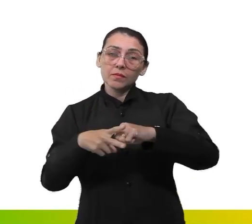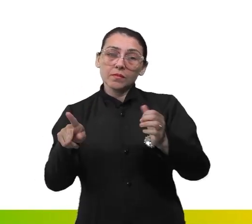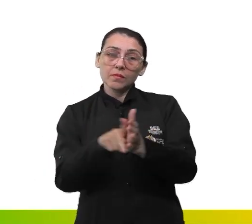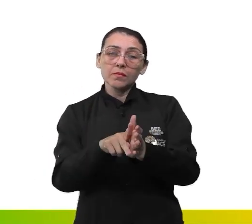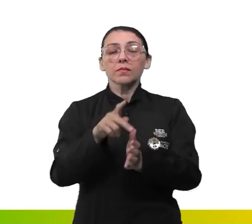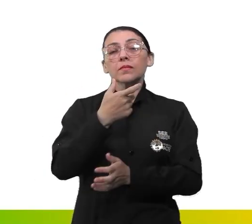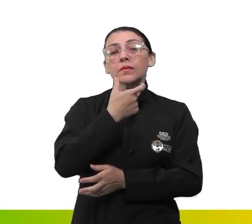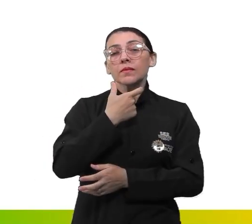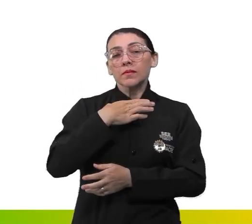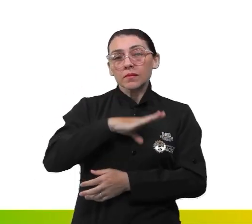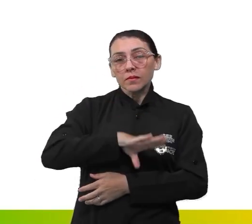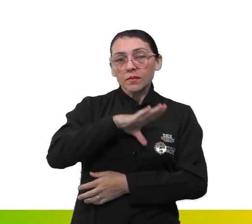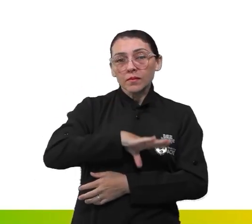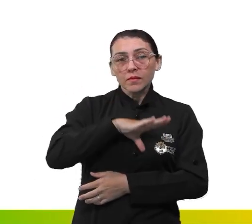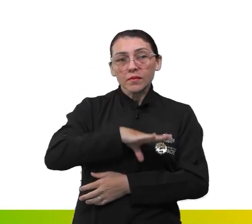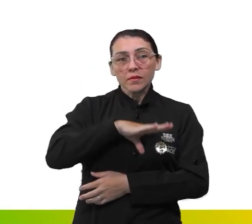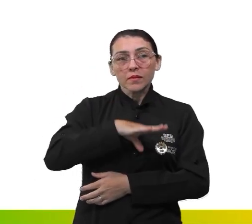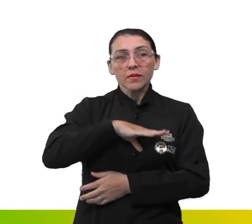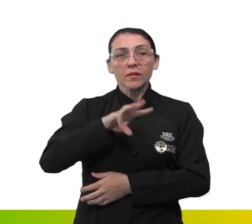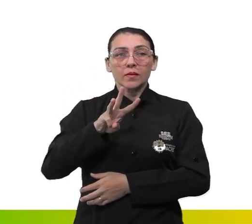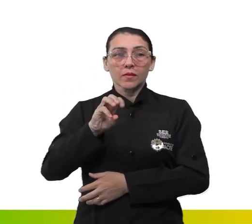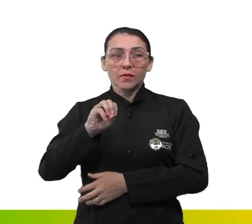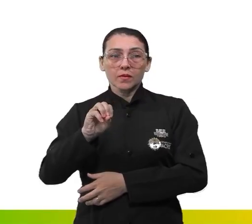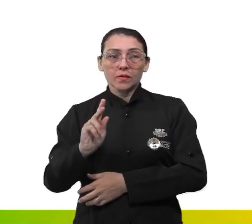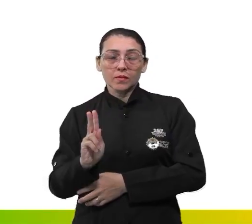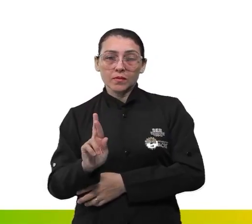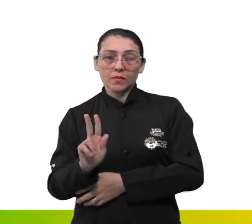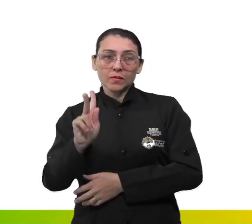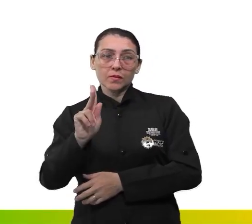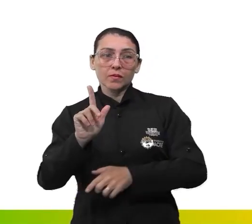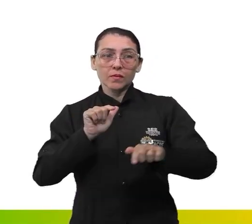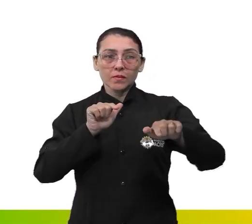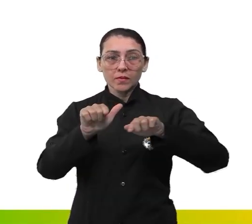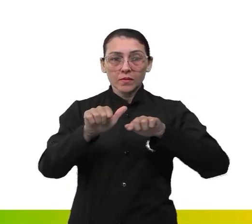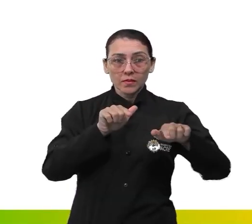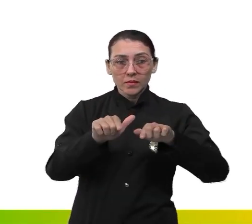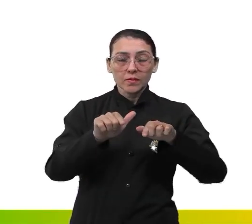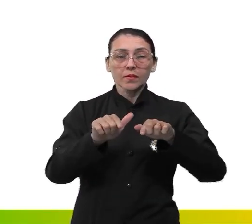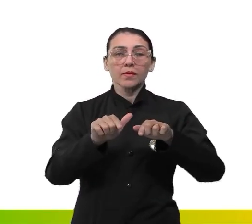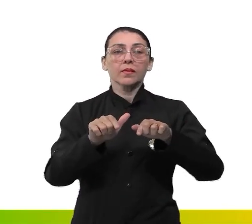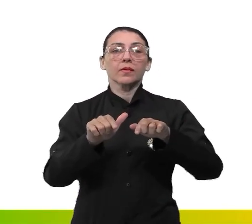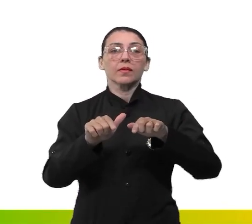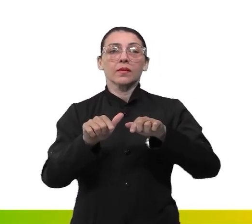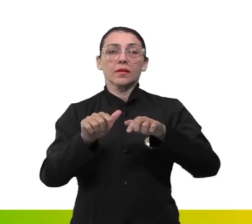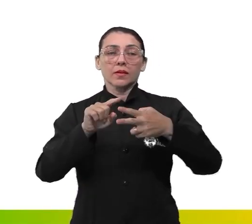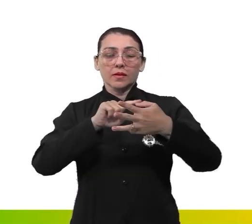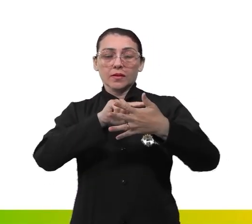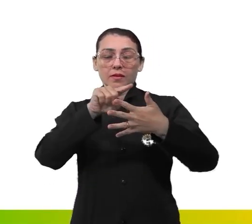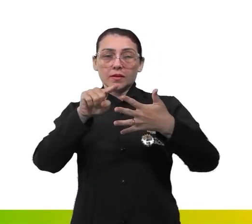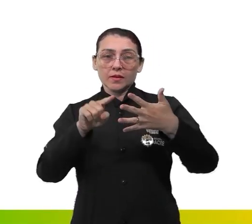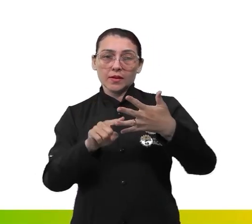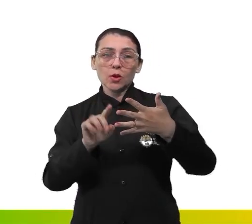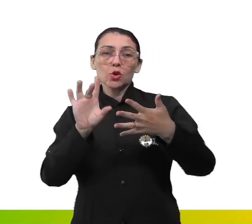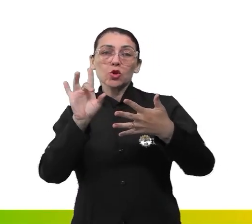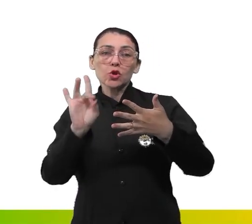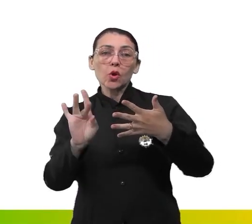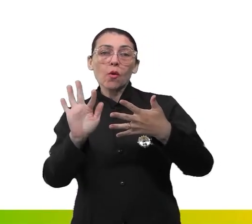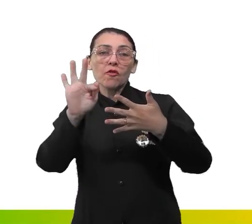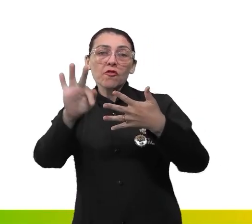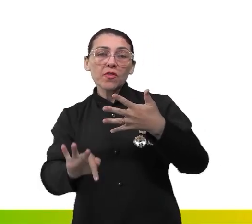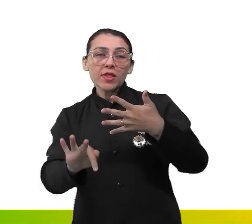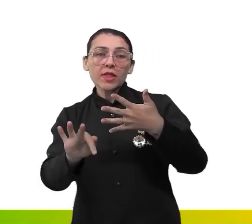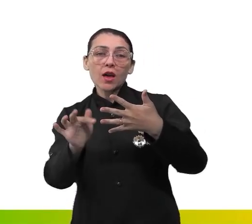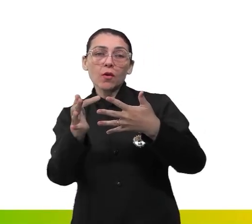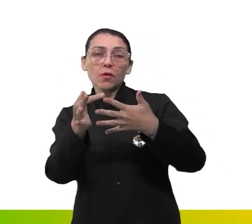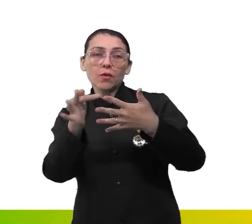exemplo, to work, que significa trabalhar, working, trabalhando. Veja como fica aí, no